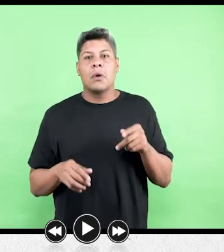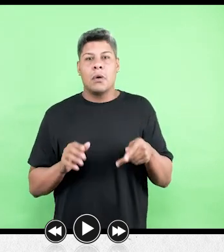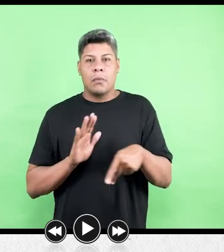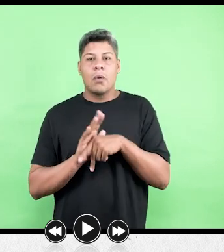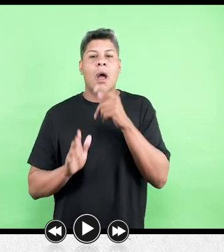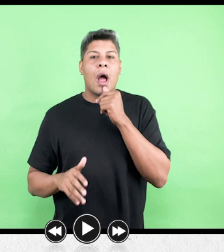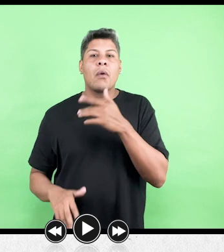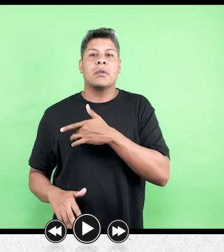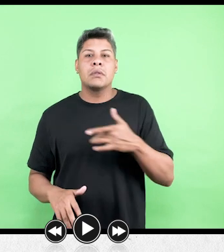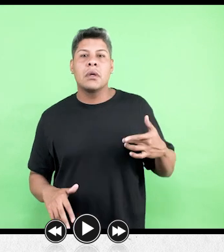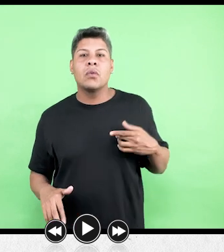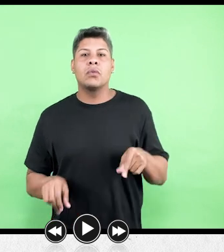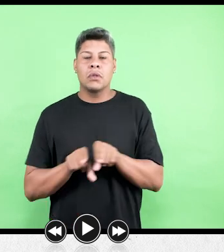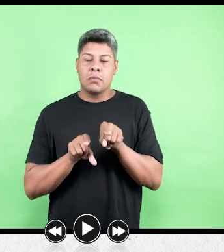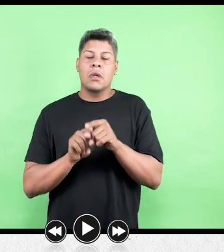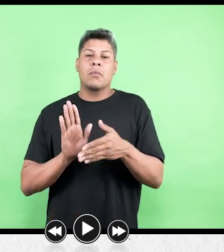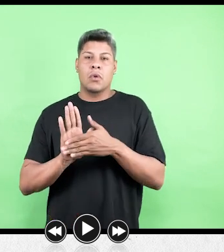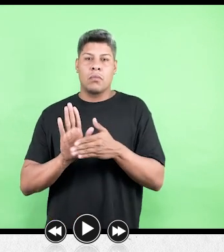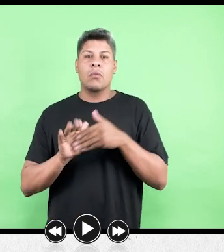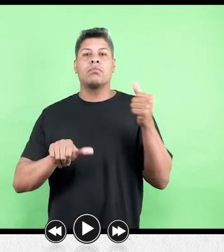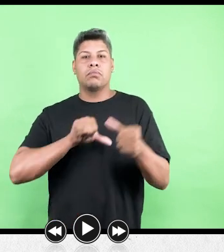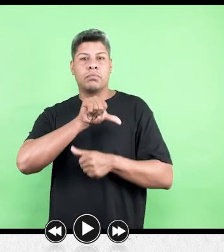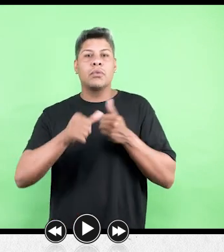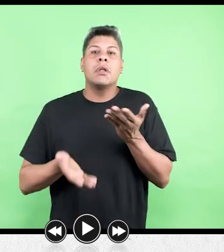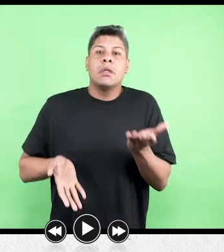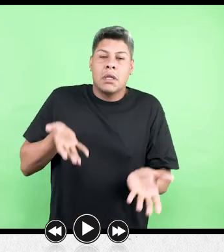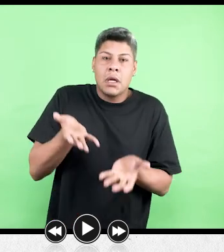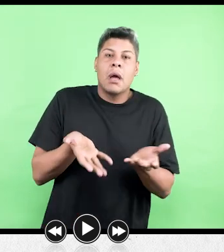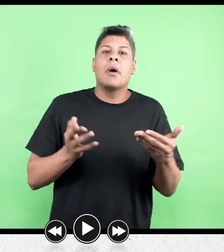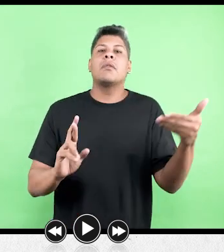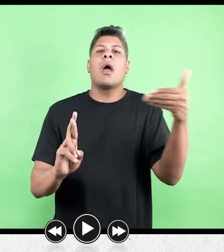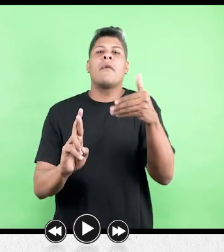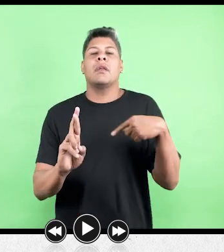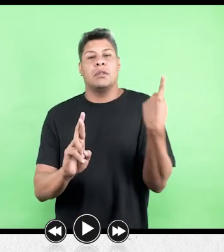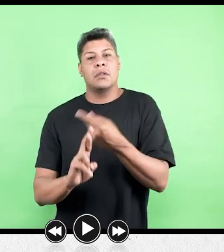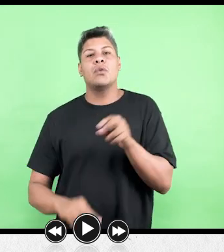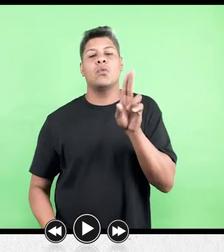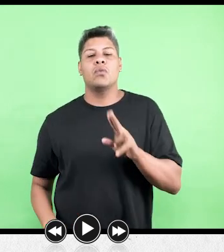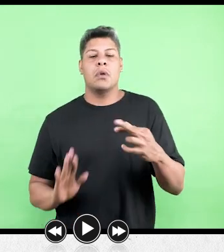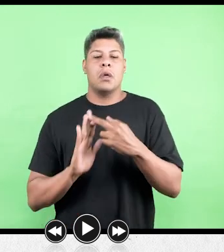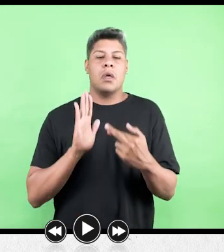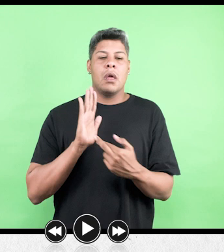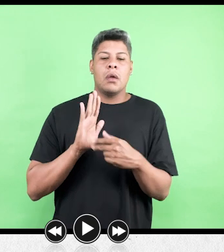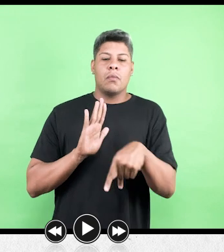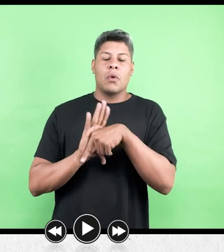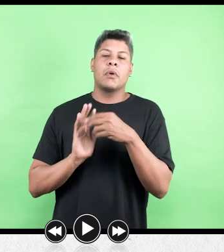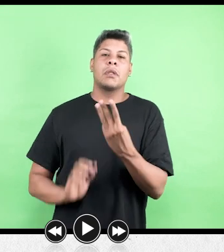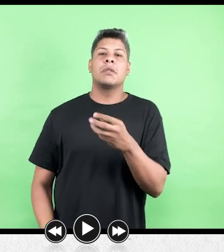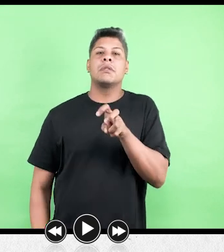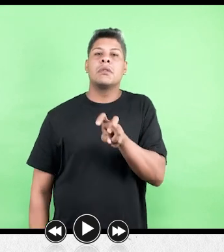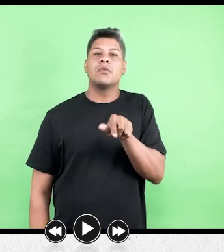humana e também propor a necessidade de correções no tratamento. E como referência, a gente vai usar as resoluções do CONAMA 357